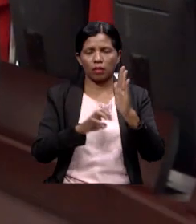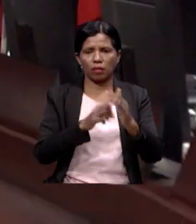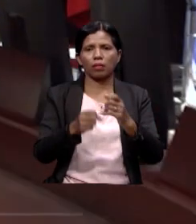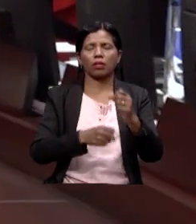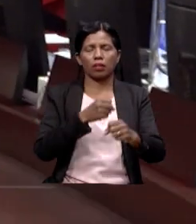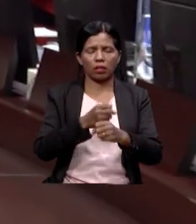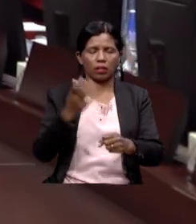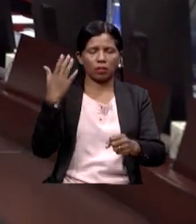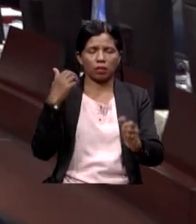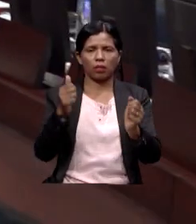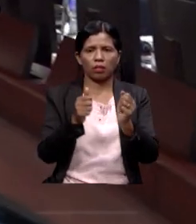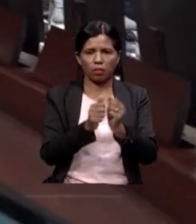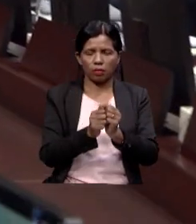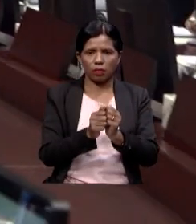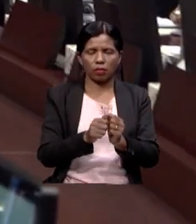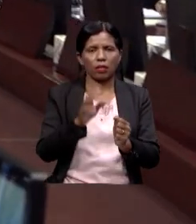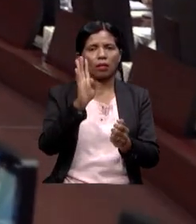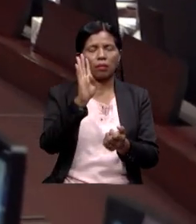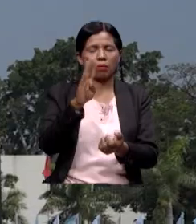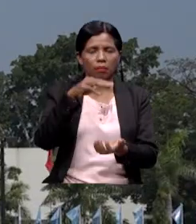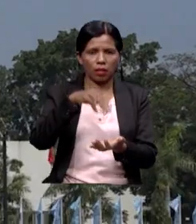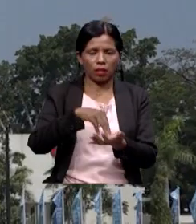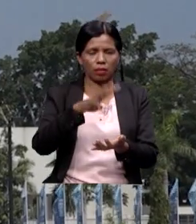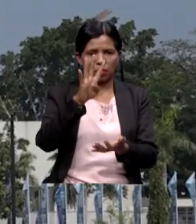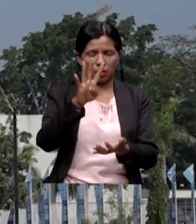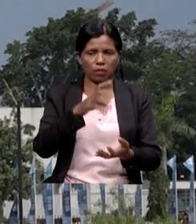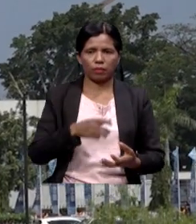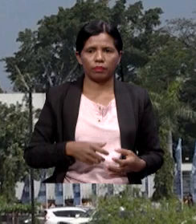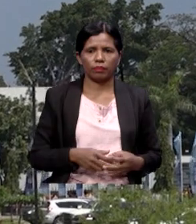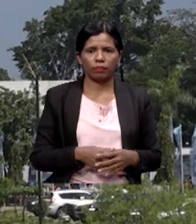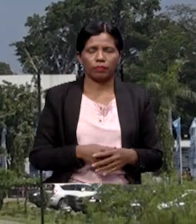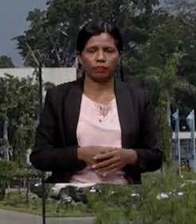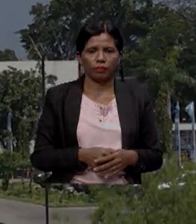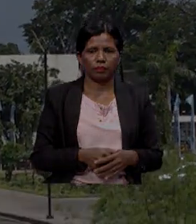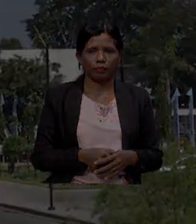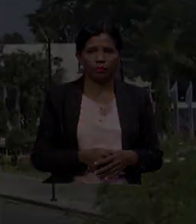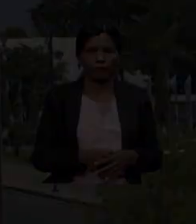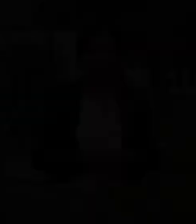hamutuk dólar americano milhão hat. Ilara Guzmão, David Gonçalves, GMN.